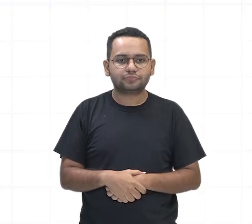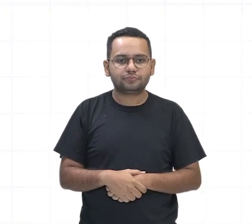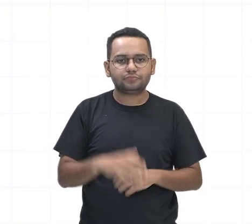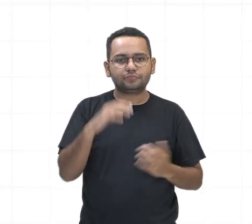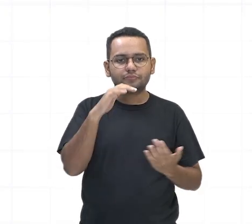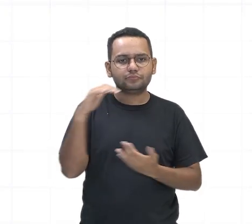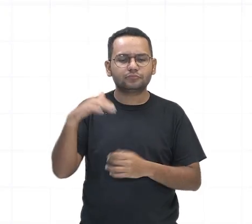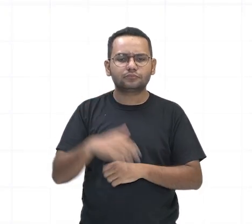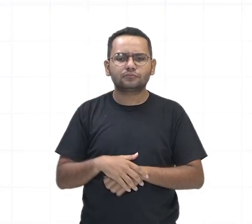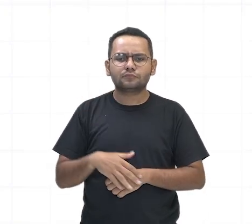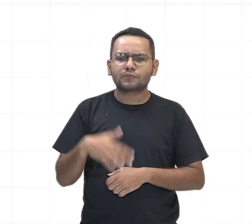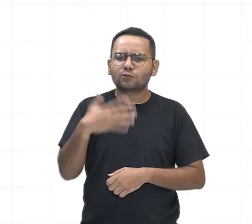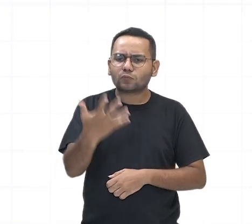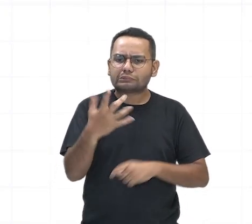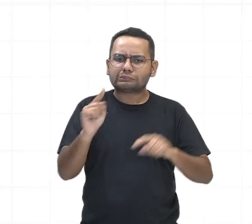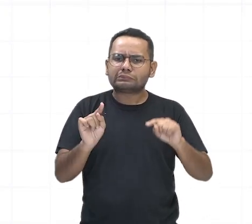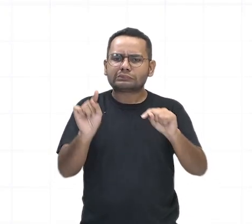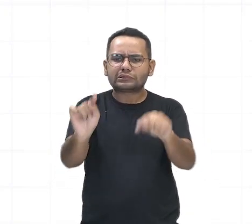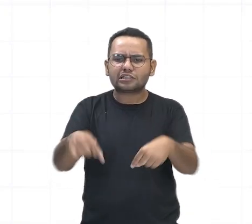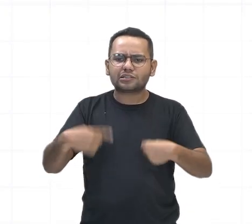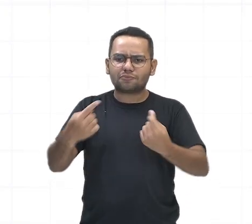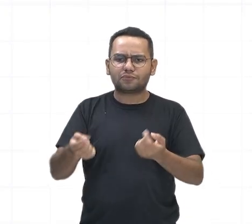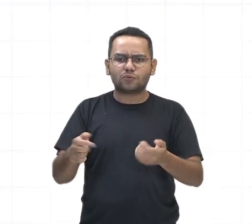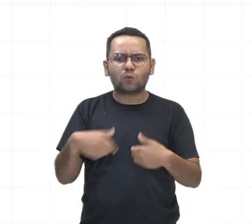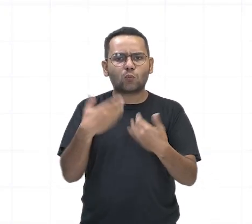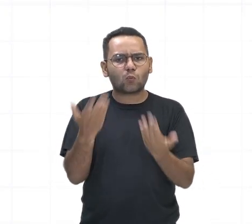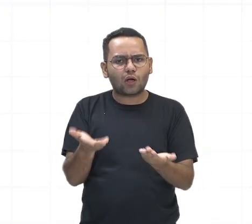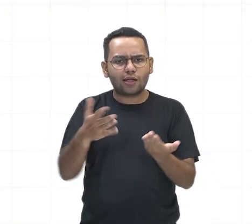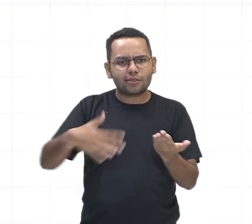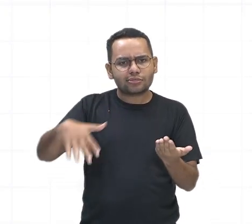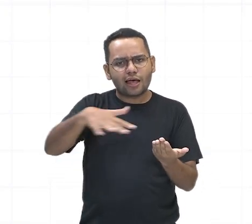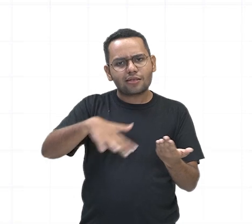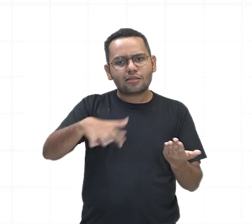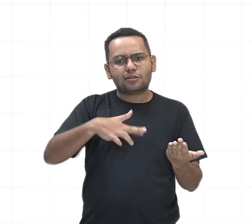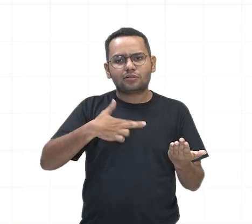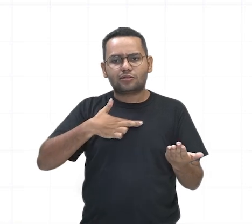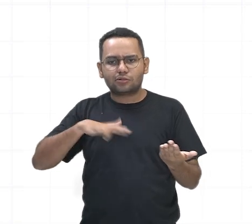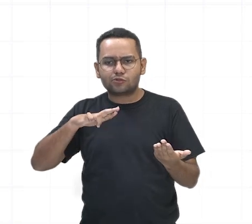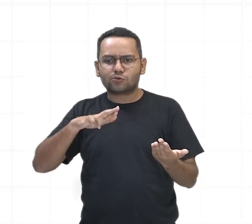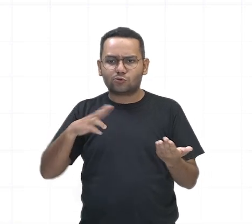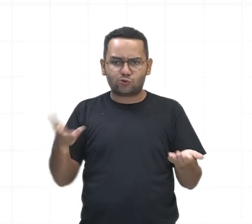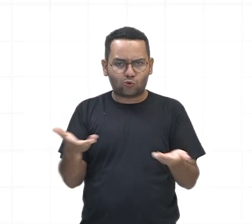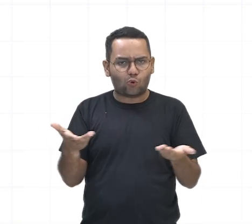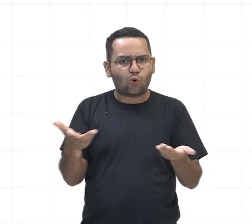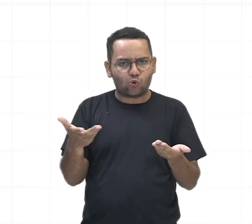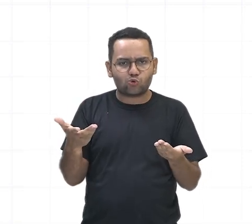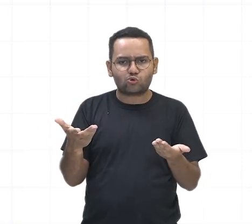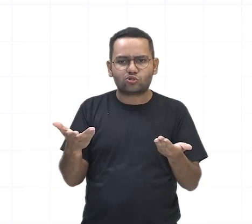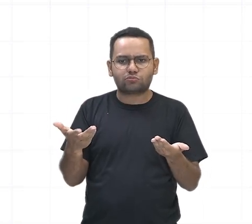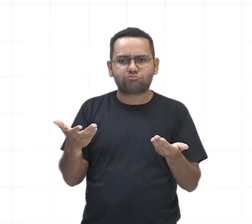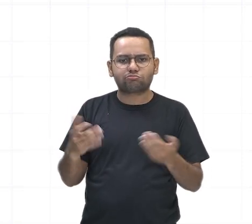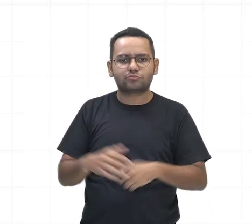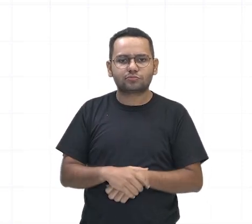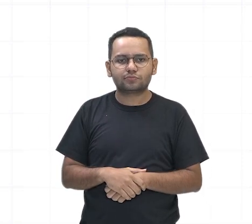desafios éticos para as religiões do mundo contemporâneo. Primeiro que é enfrentar os dilemas éticos do mundo